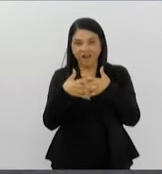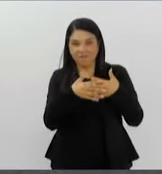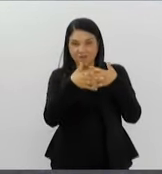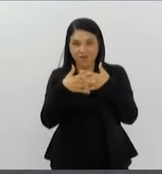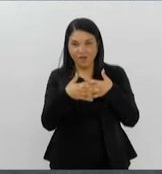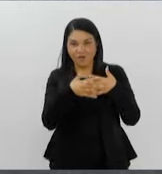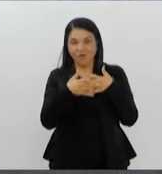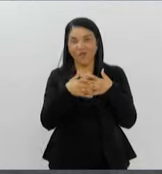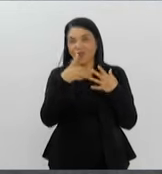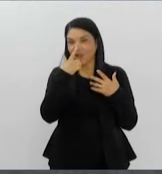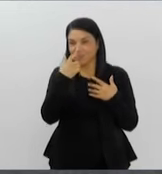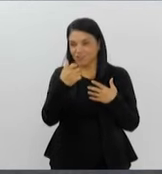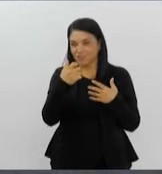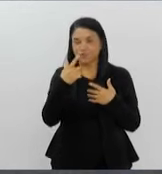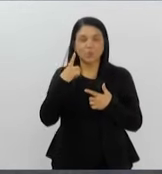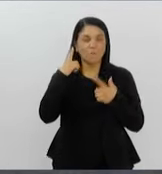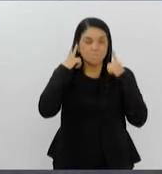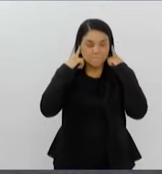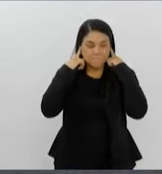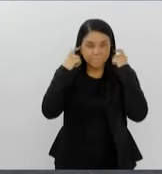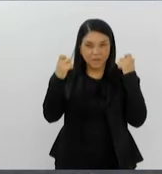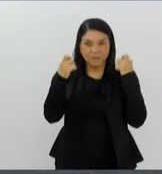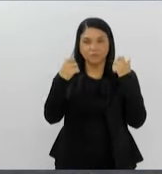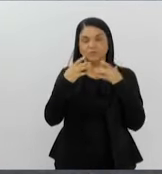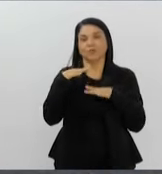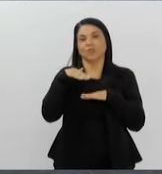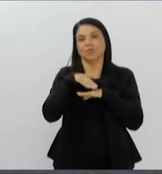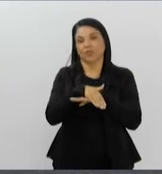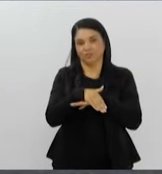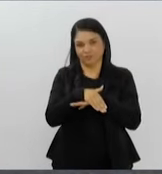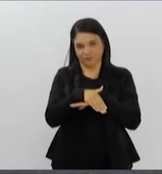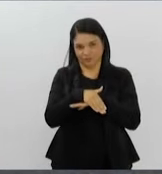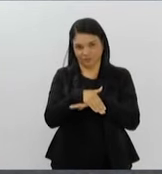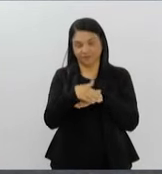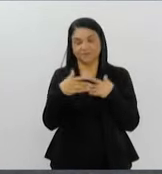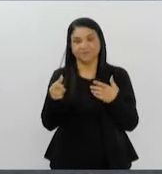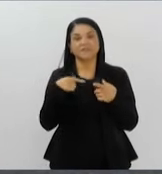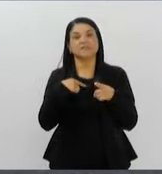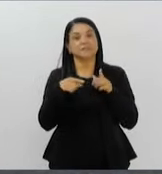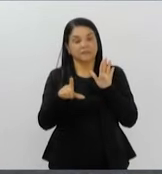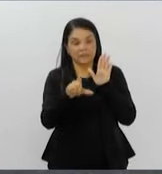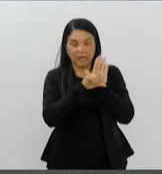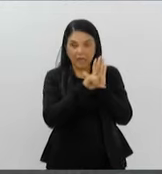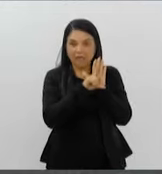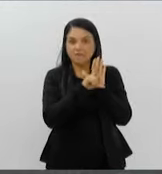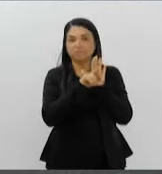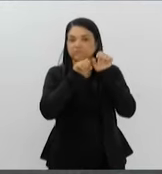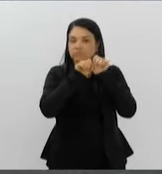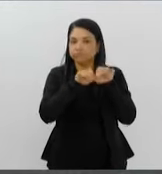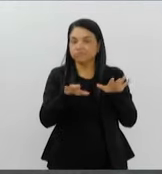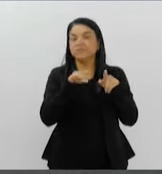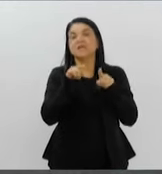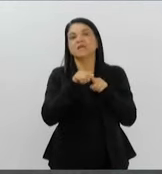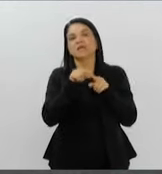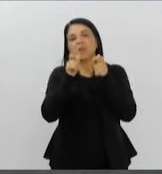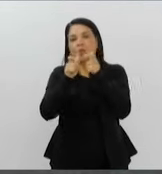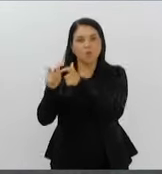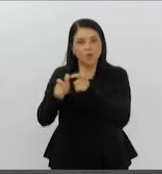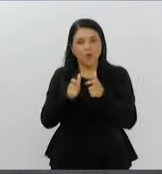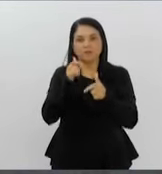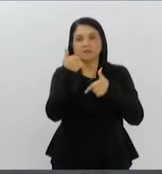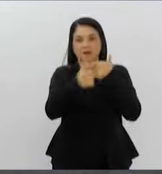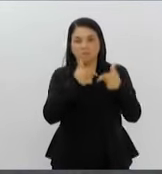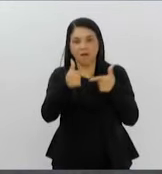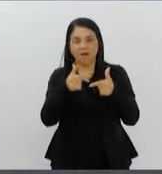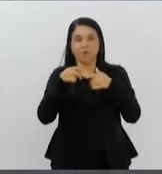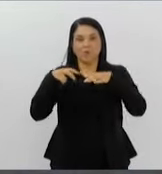barulho. E essa lei é mais ampla. Fala, inclusive, sobre saúde auditiva nos locais de trabalho, os alarmes de garagem. A gente